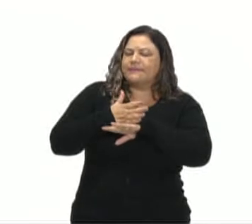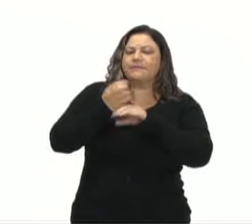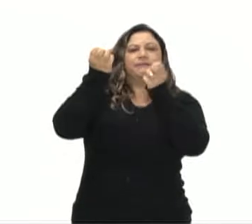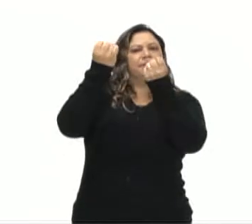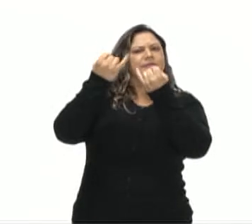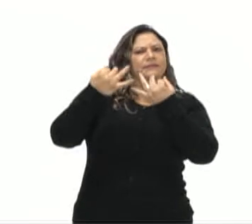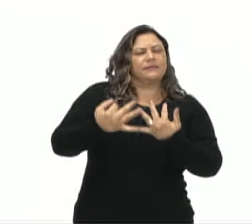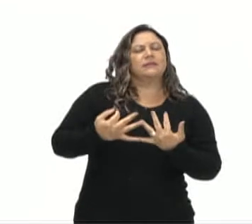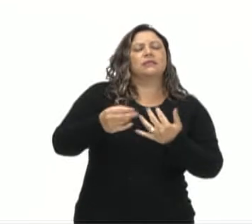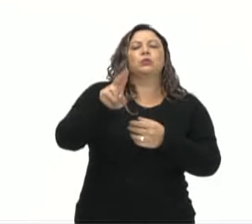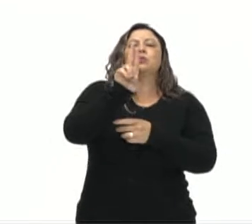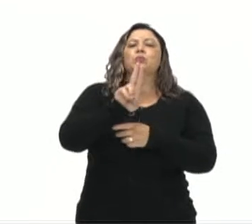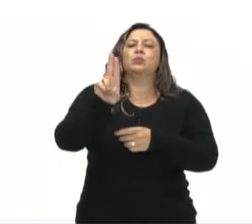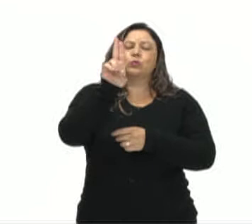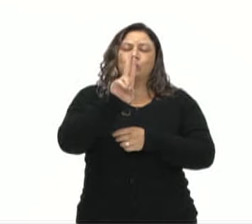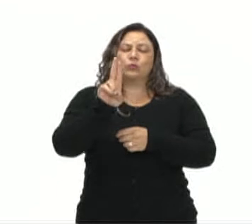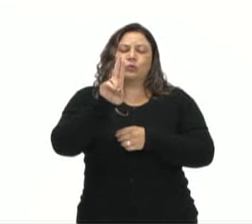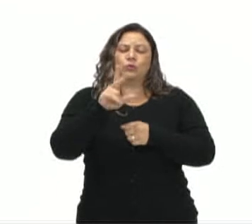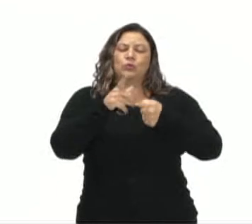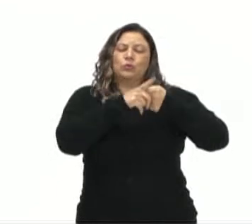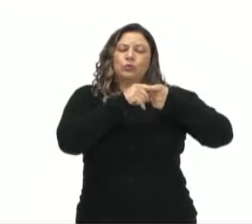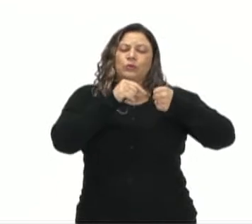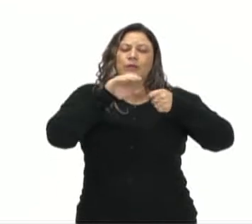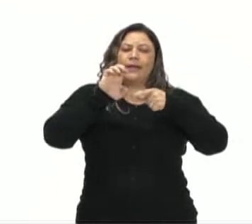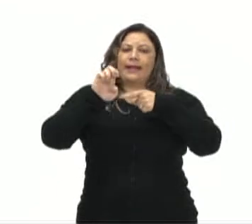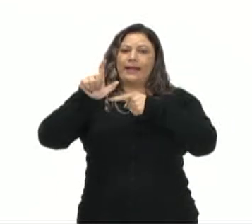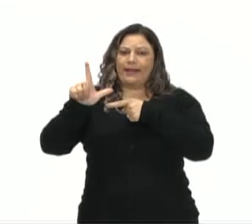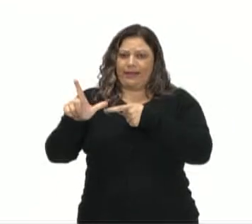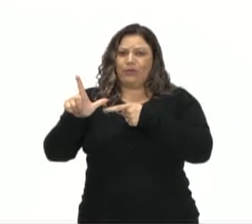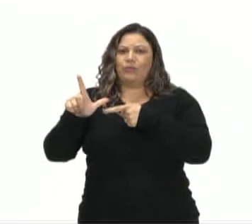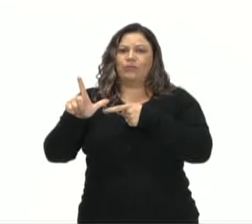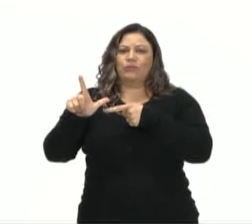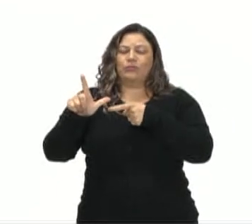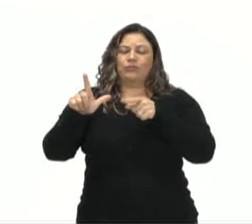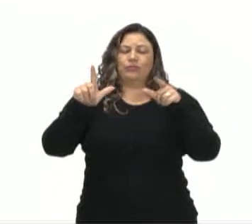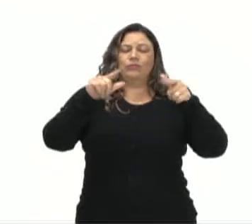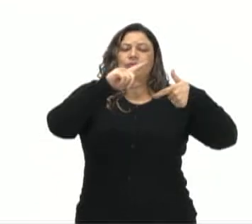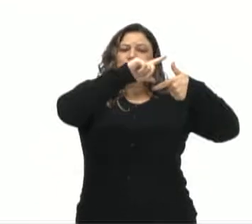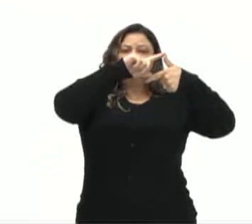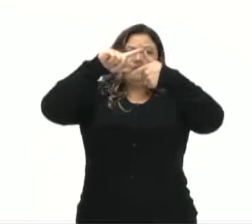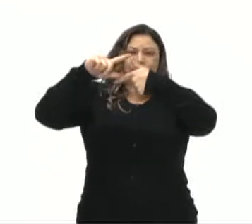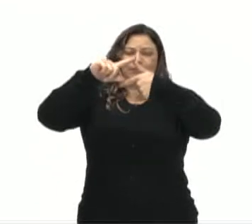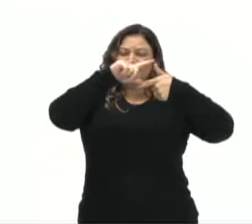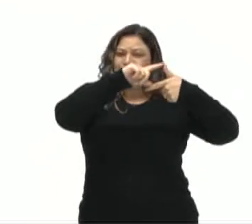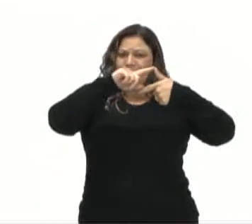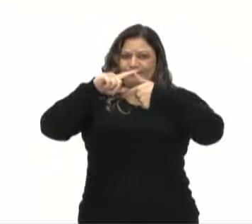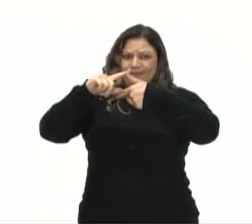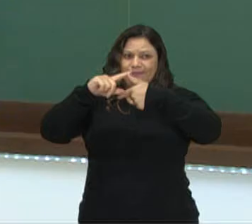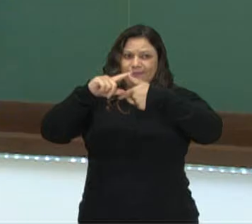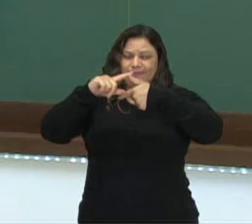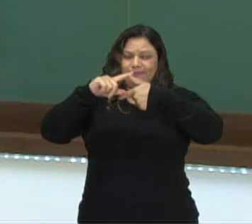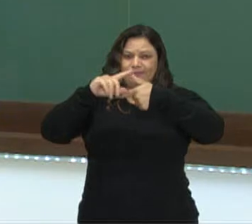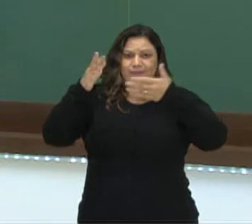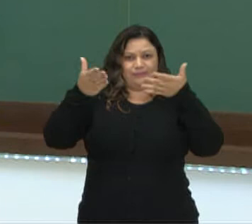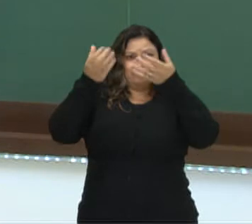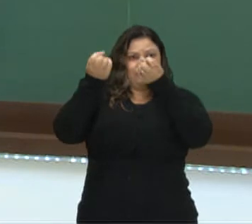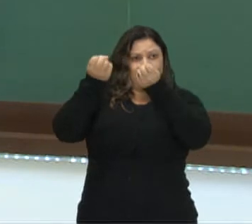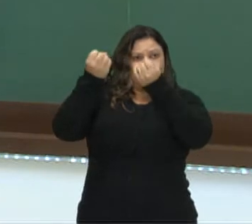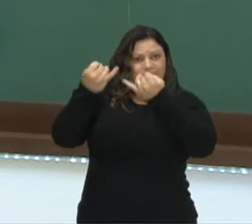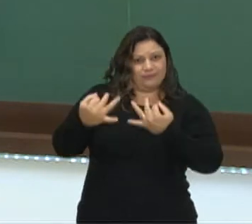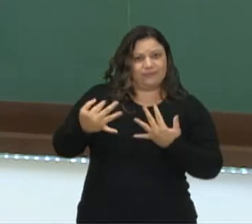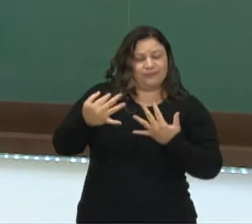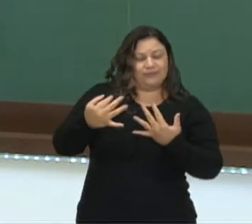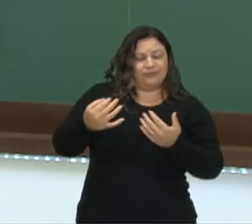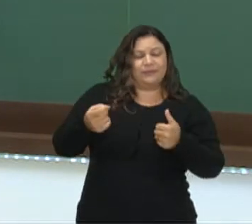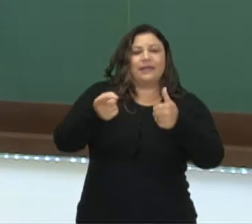do artículo el en el segundo quadro de la tira. Justamente ali na